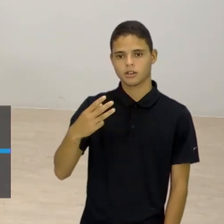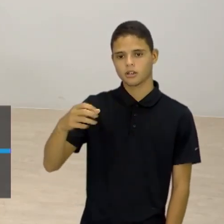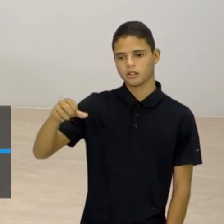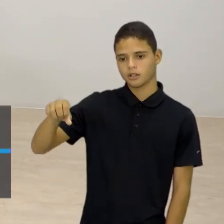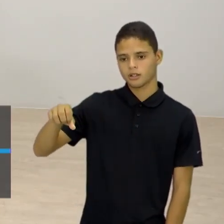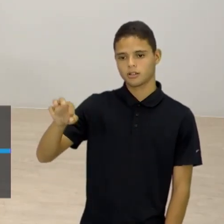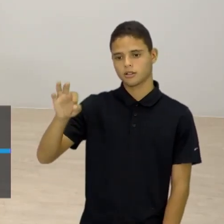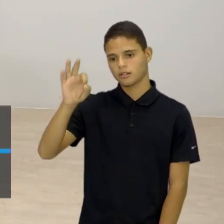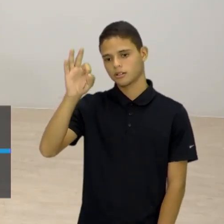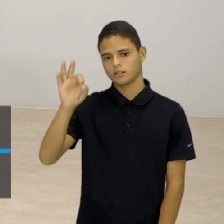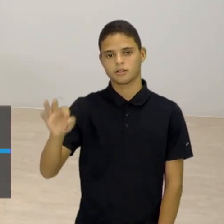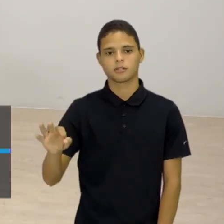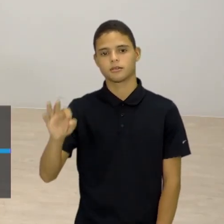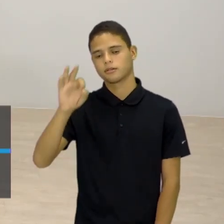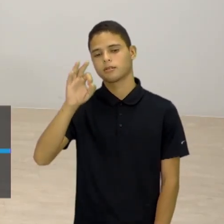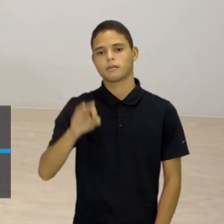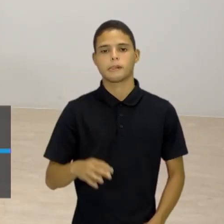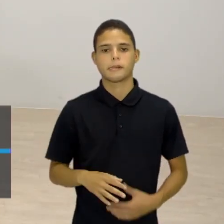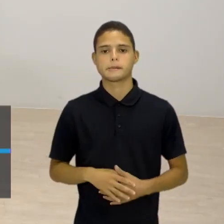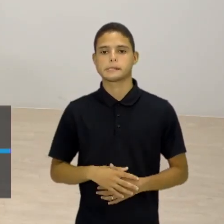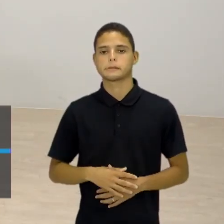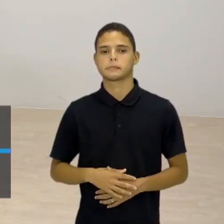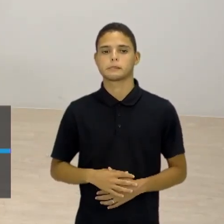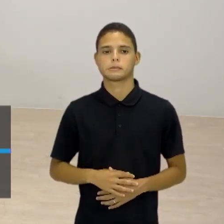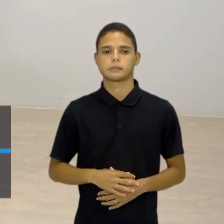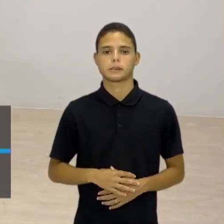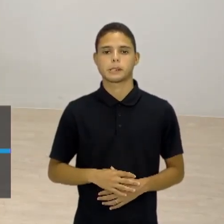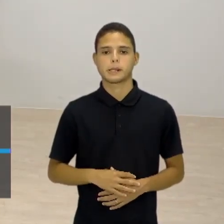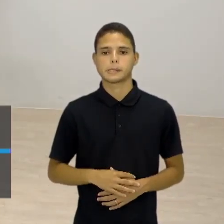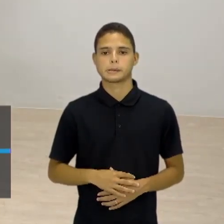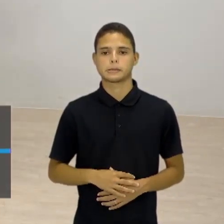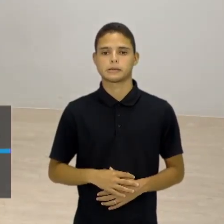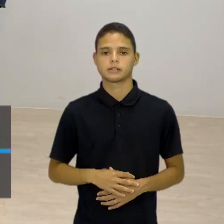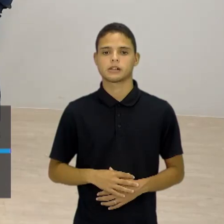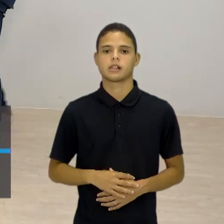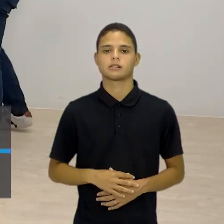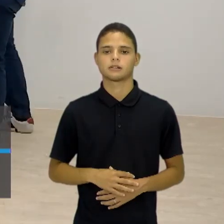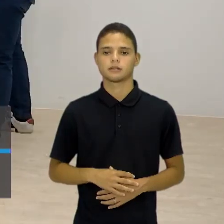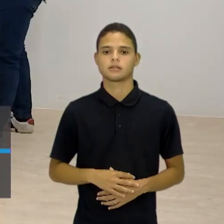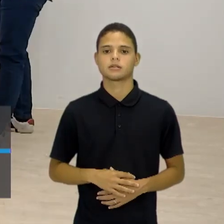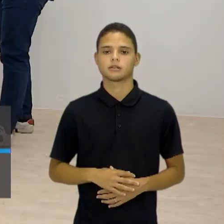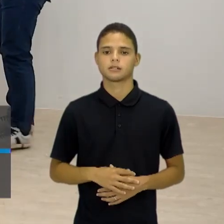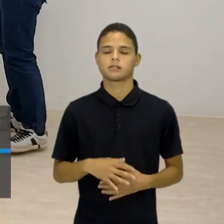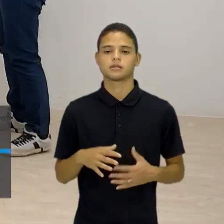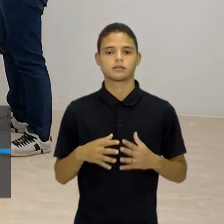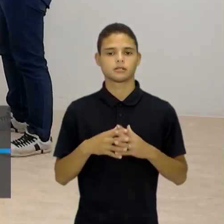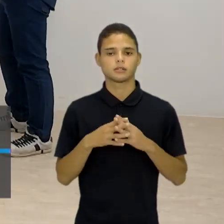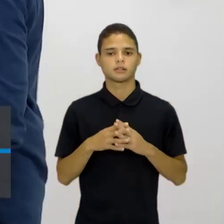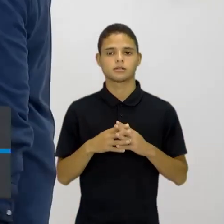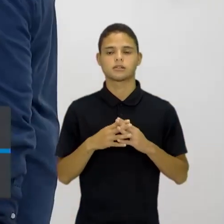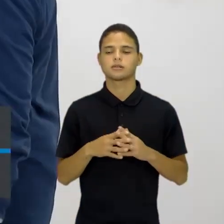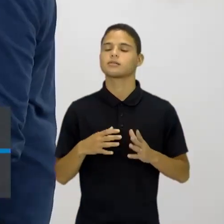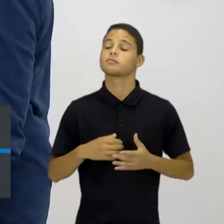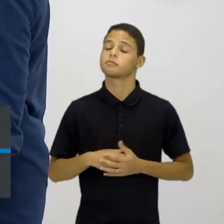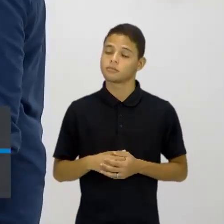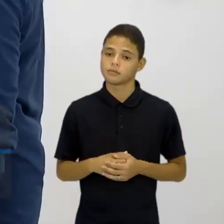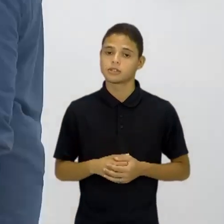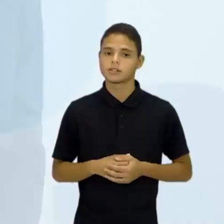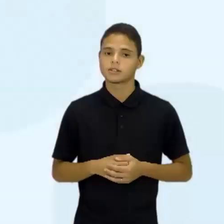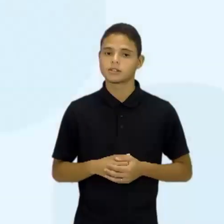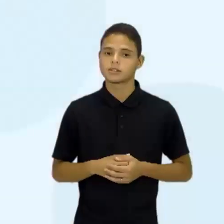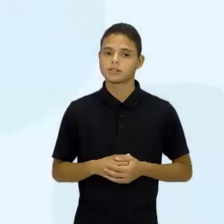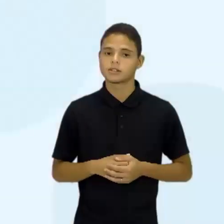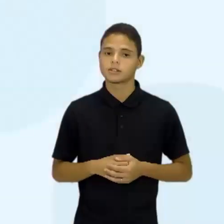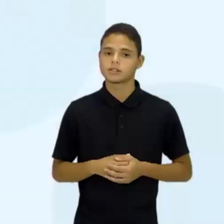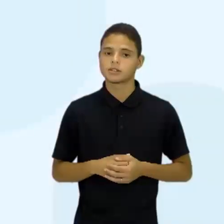cento e trinta e nove porcento o rapaz se vezes deixou um pouco Em qual direção um ponto